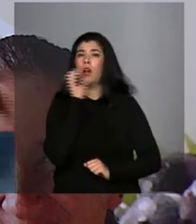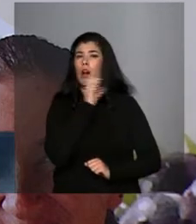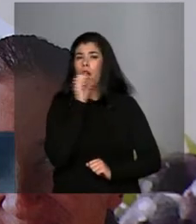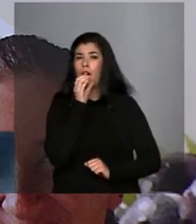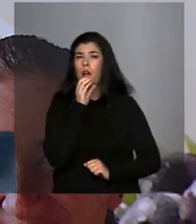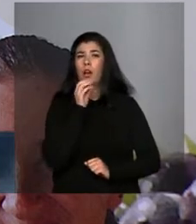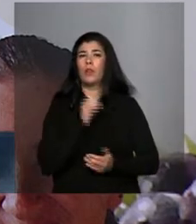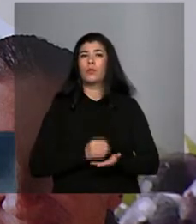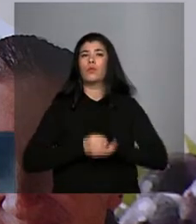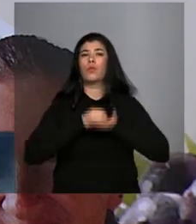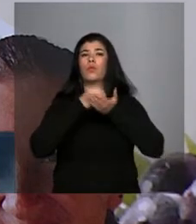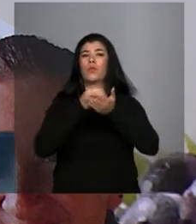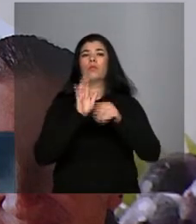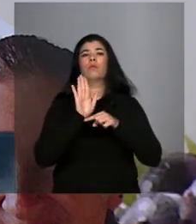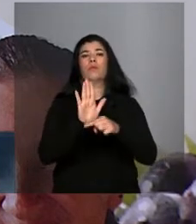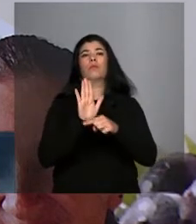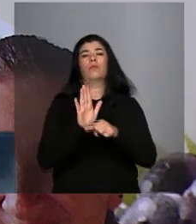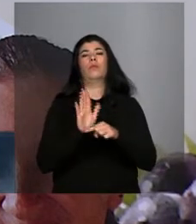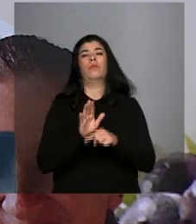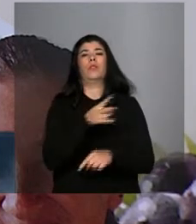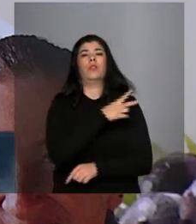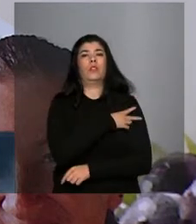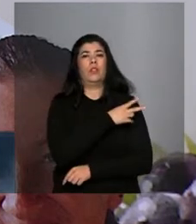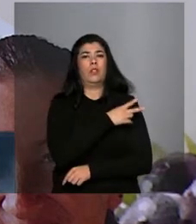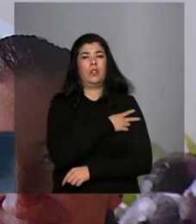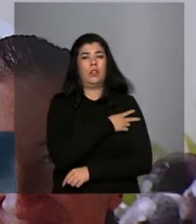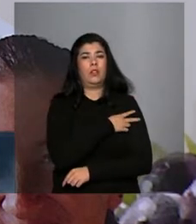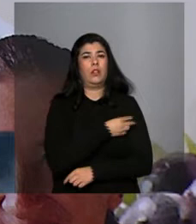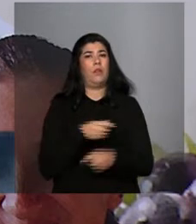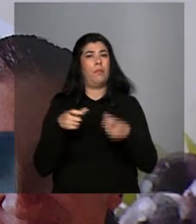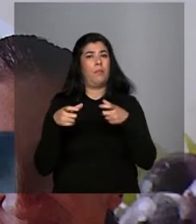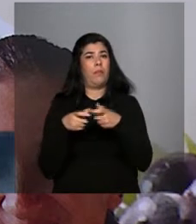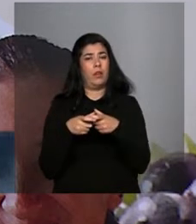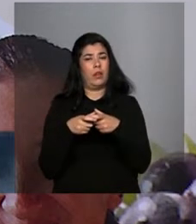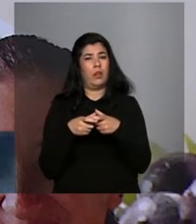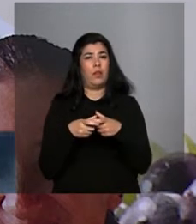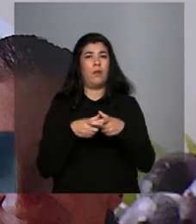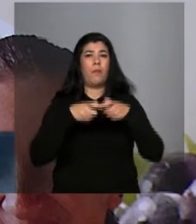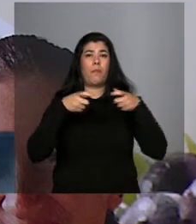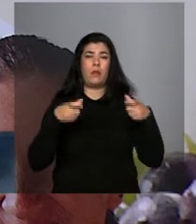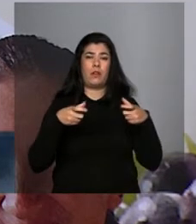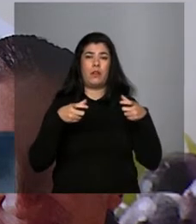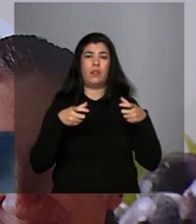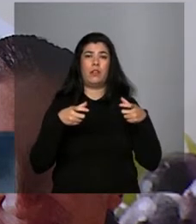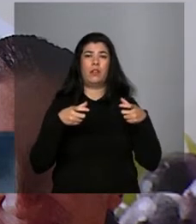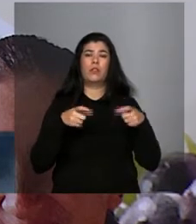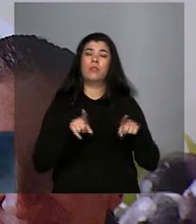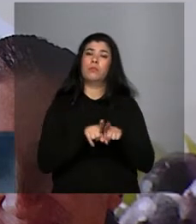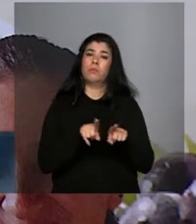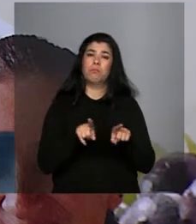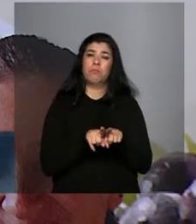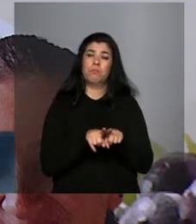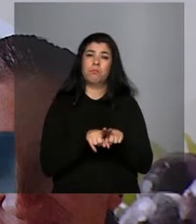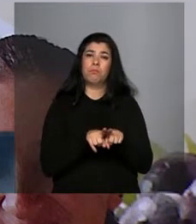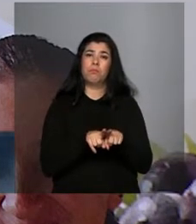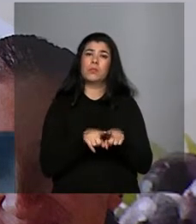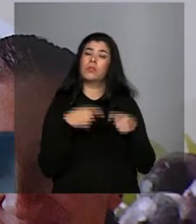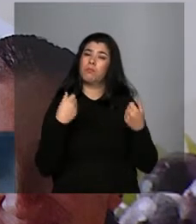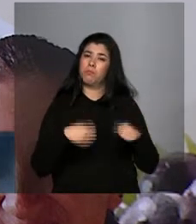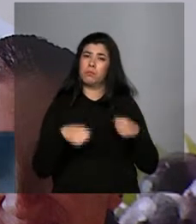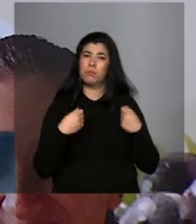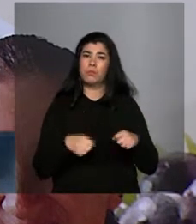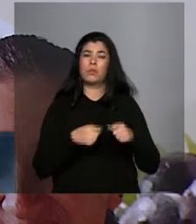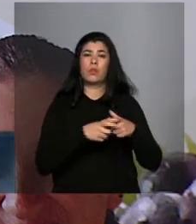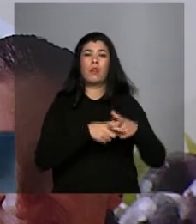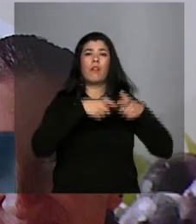oferta de assistência técnica aos pequenos e aos médios e, quando for